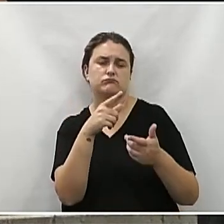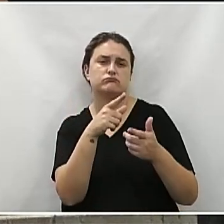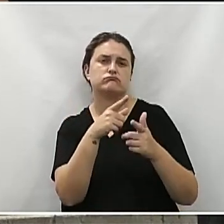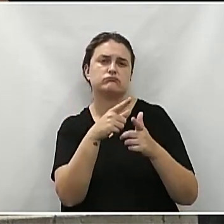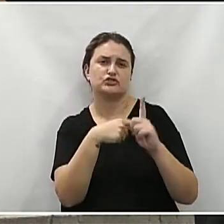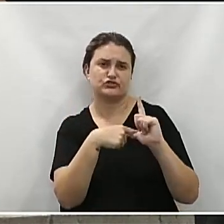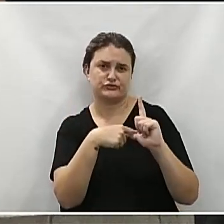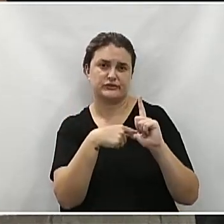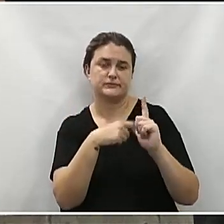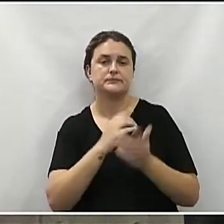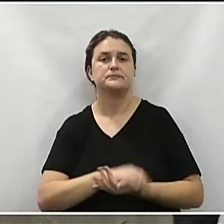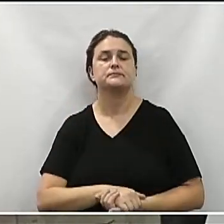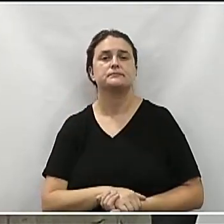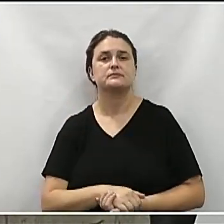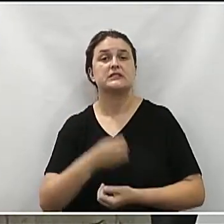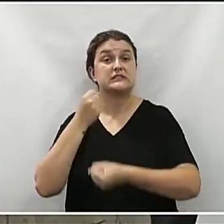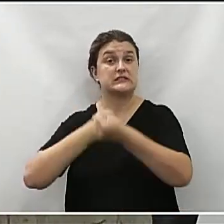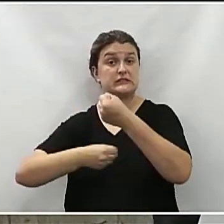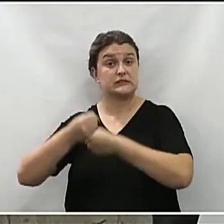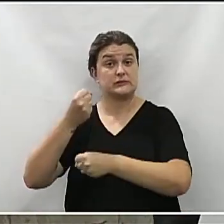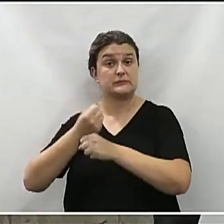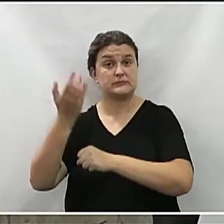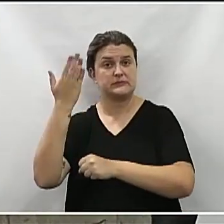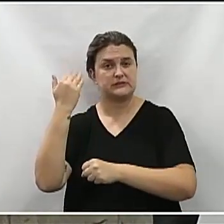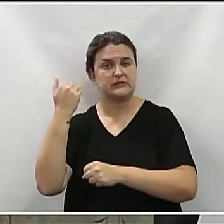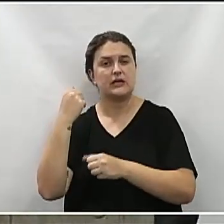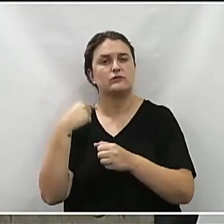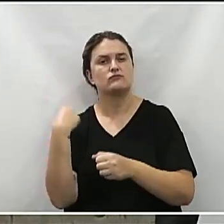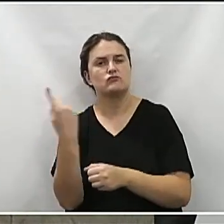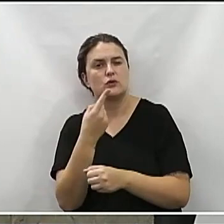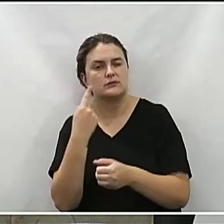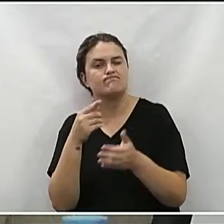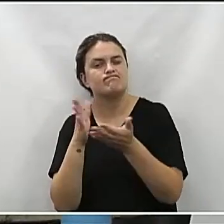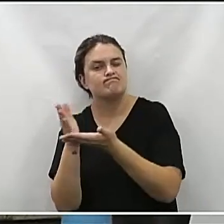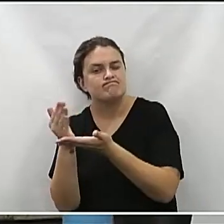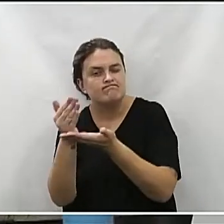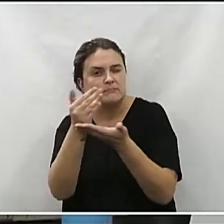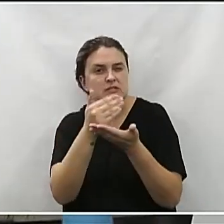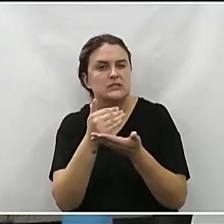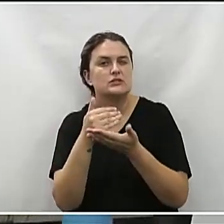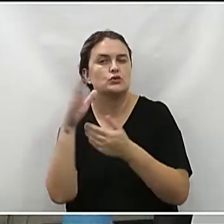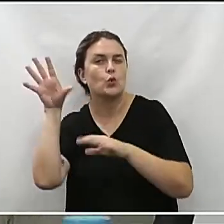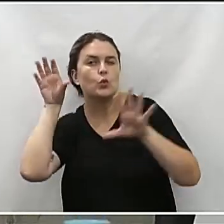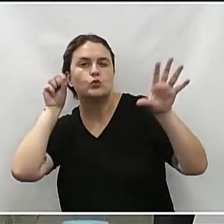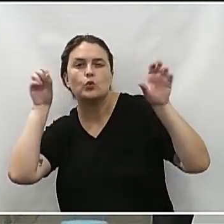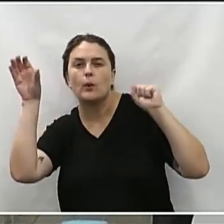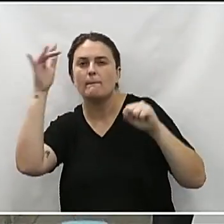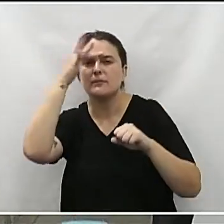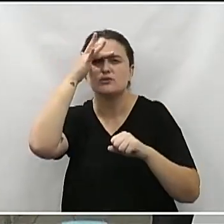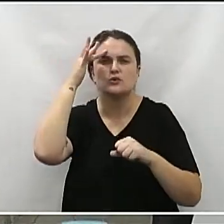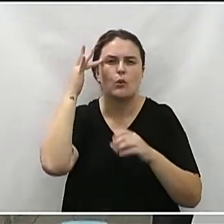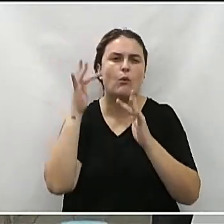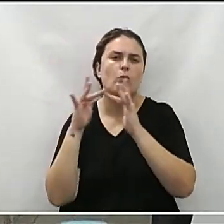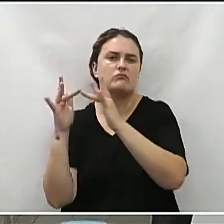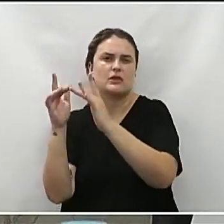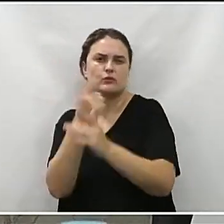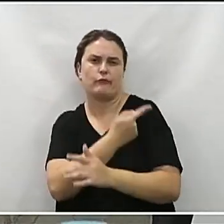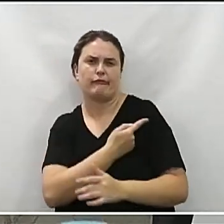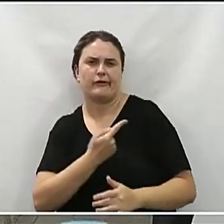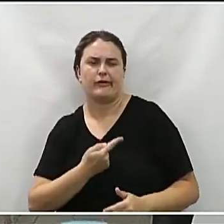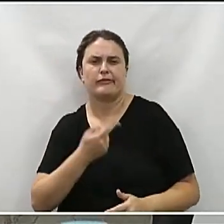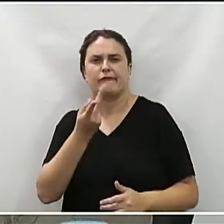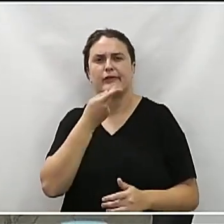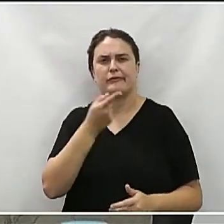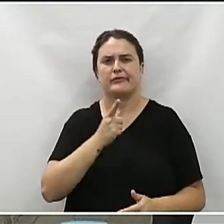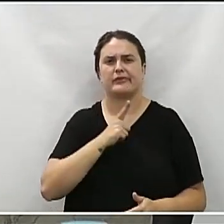ano e o ano passado isso foi levantado nós escutamos algumas pessoas ligadas ao governo falando que tinha uma